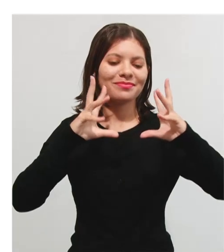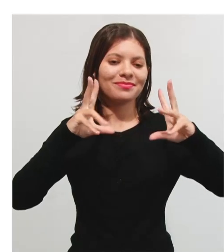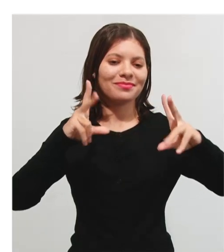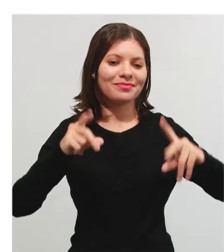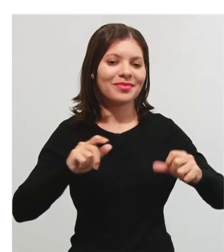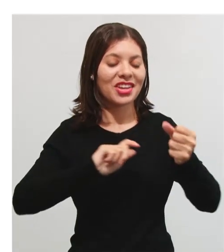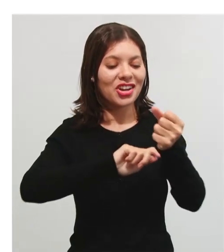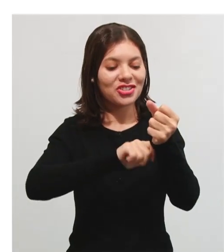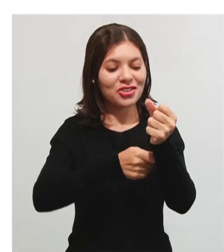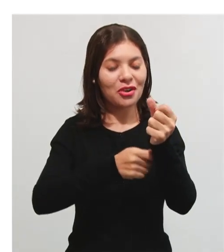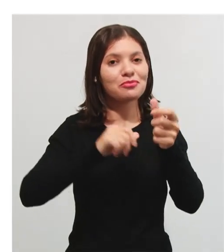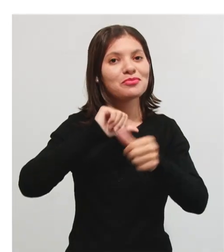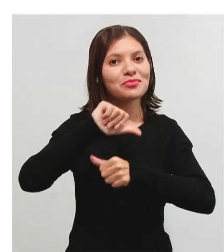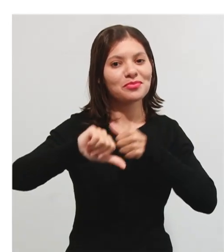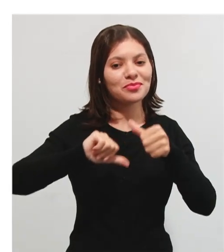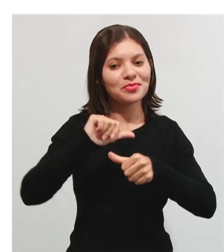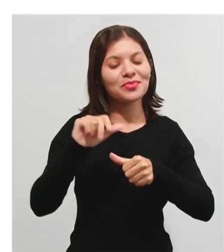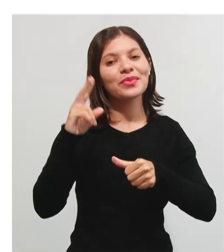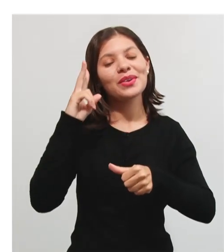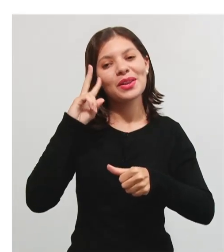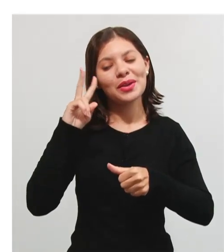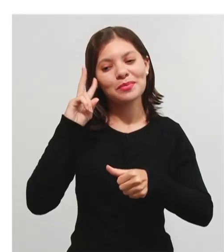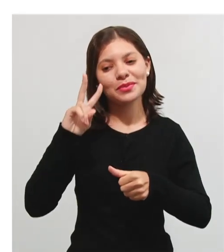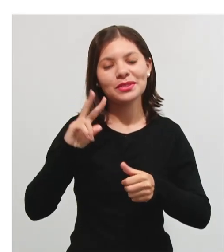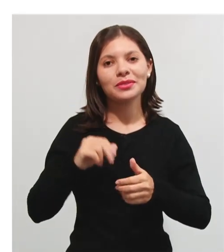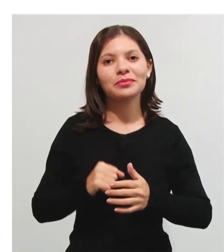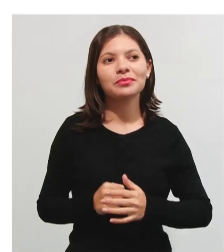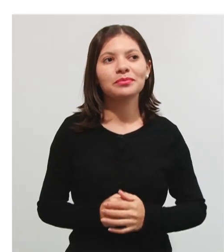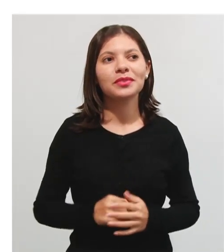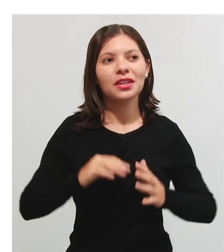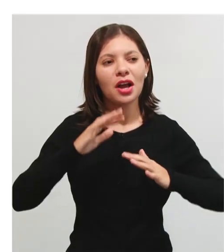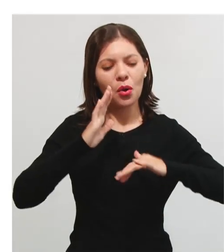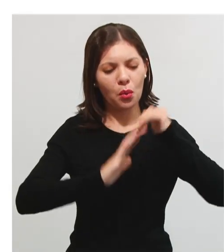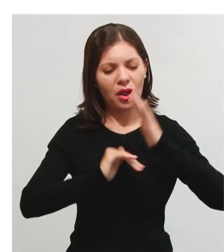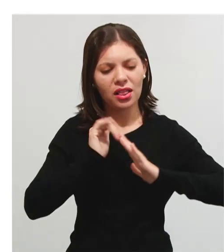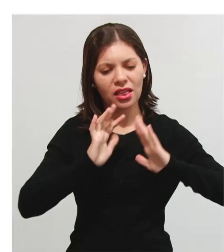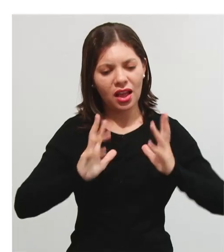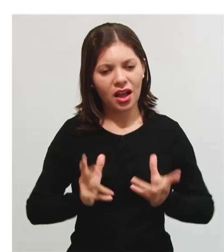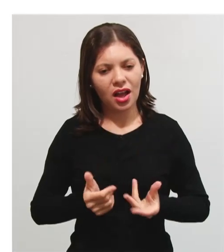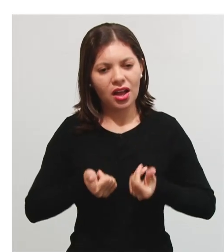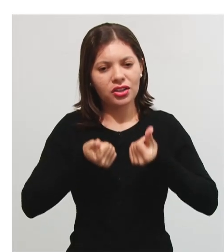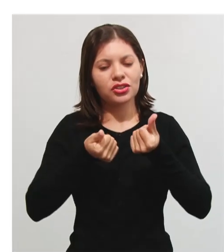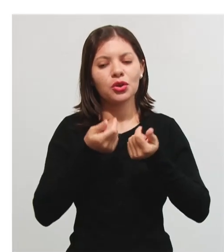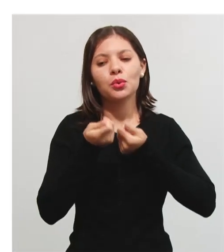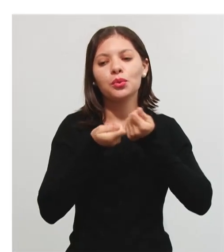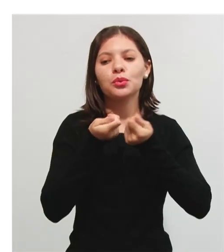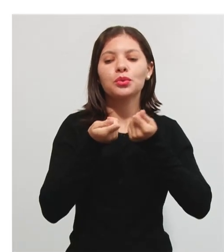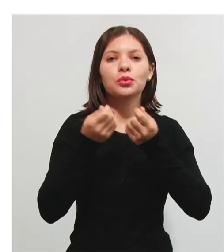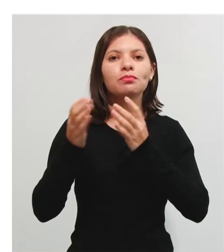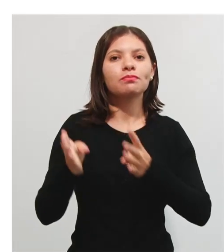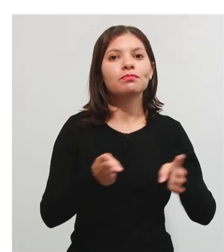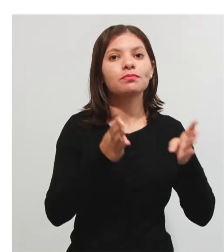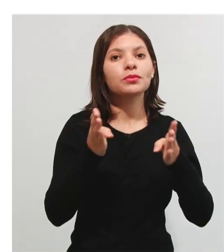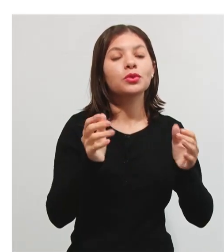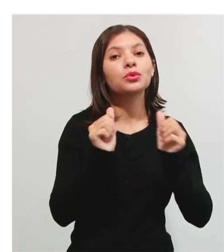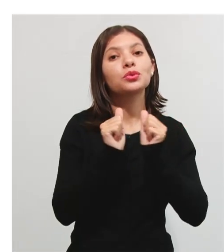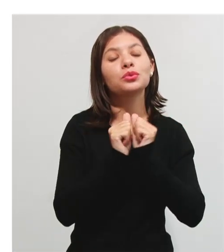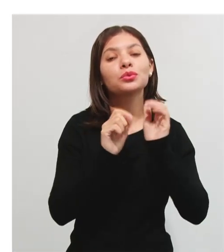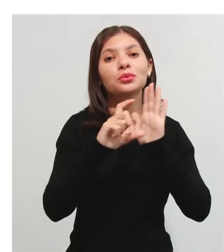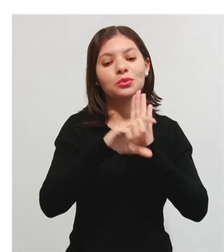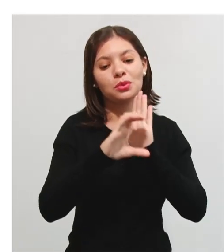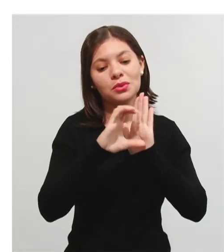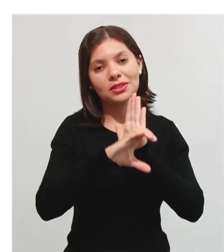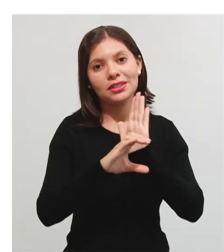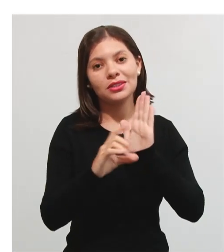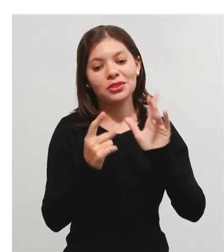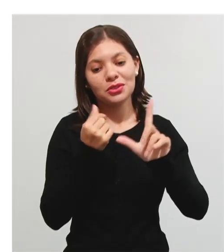para essa transformação. Lembre-se que a questão da qualidade, do controle e da produção, juntamente com os conceitos de logística e